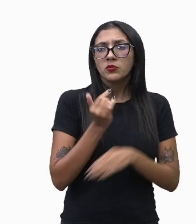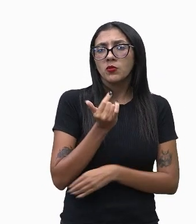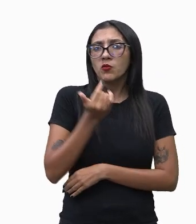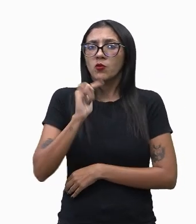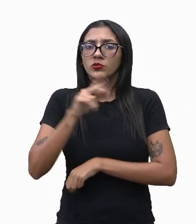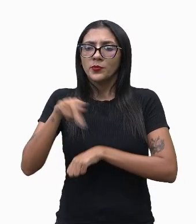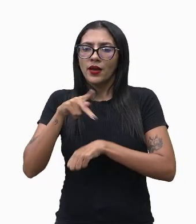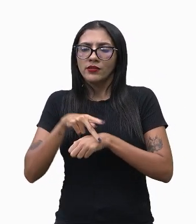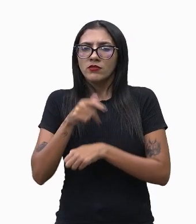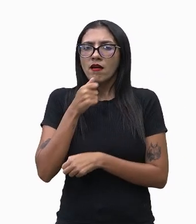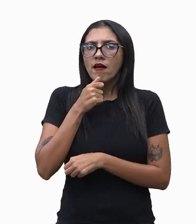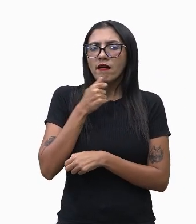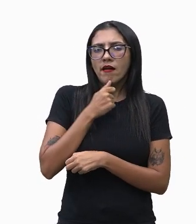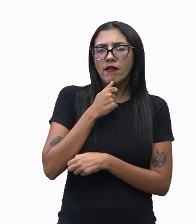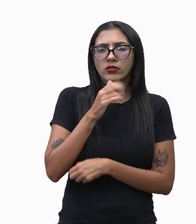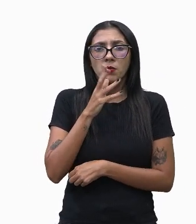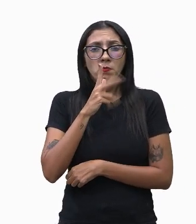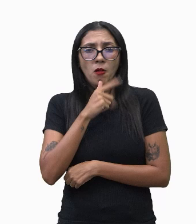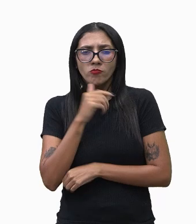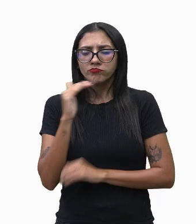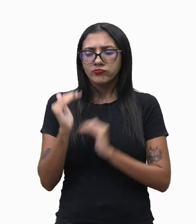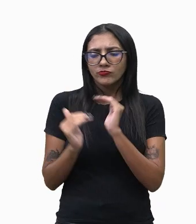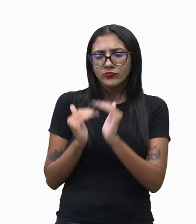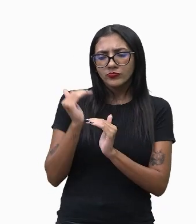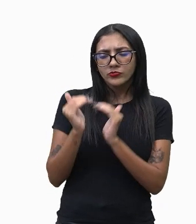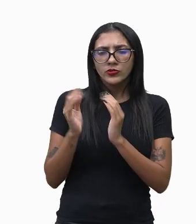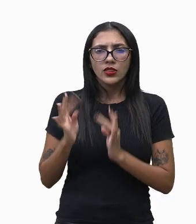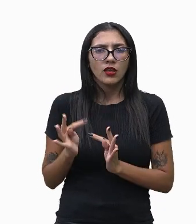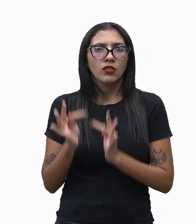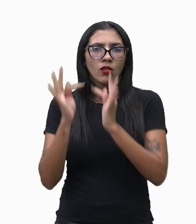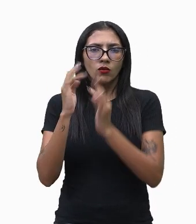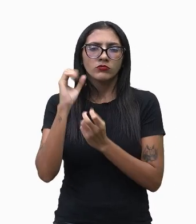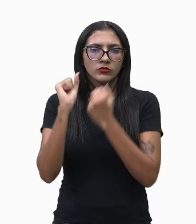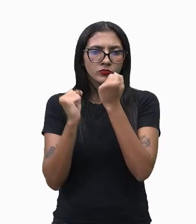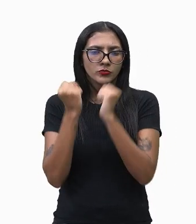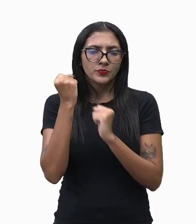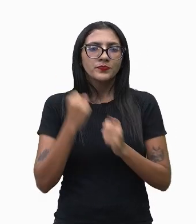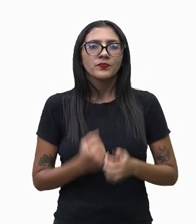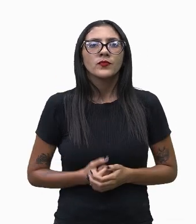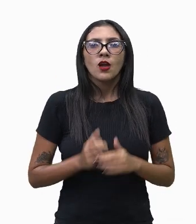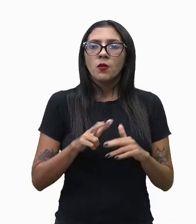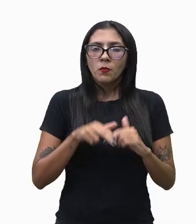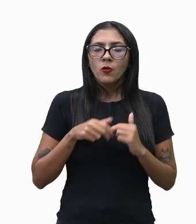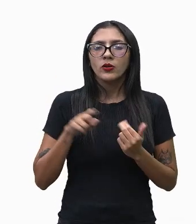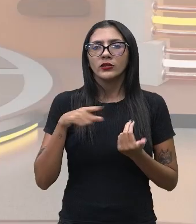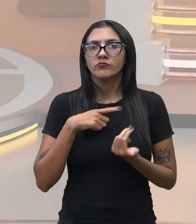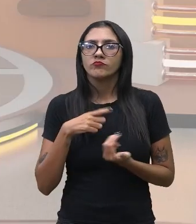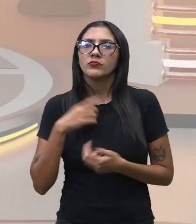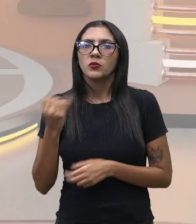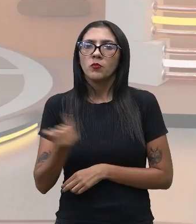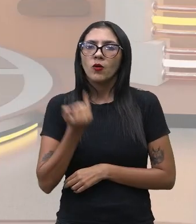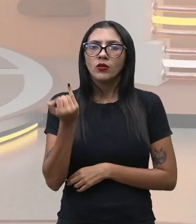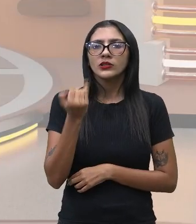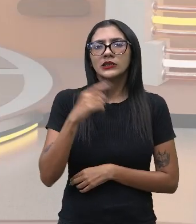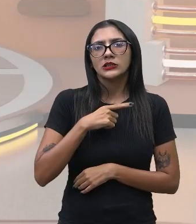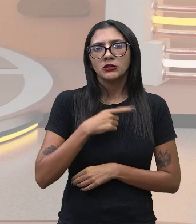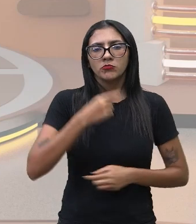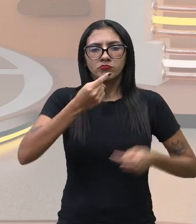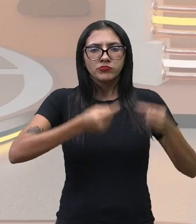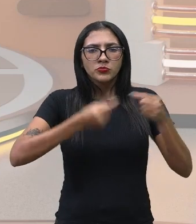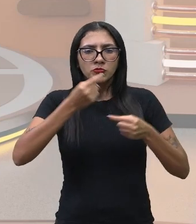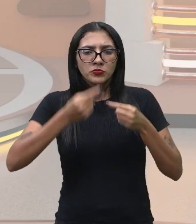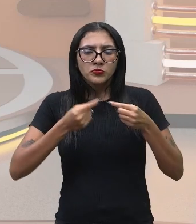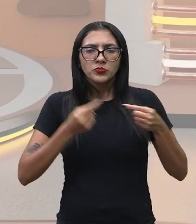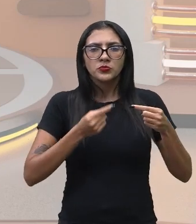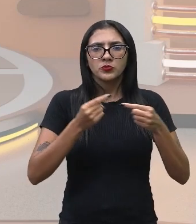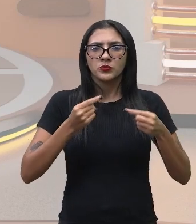estão em desenvolvimento. Então, é necessário, né, trazer essa discussão aí sobre... Ela vem